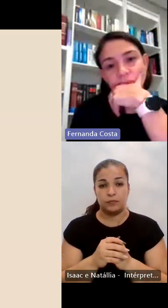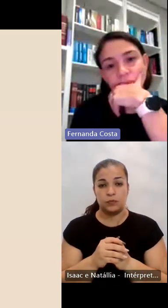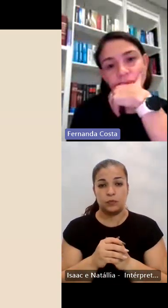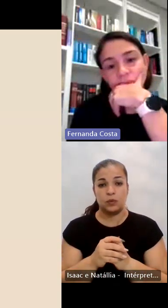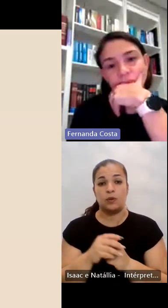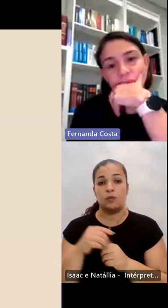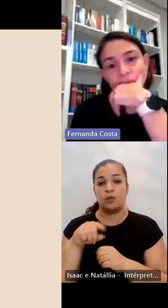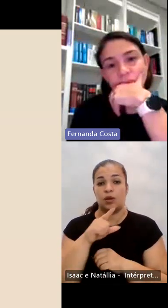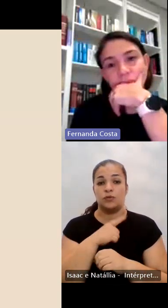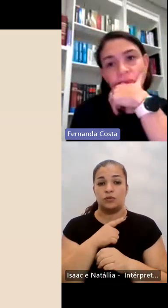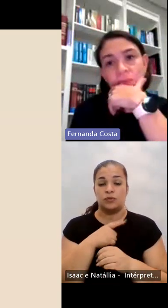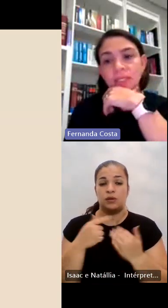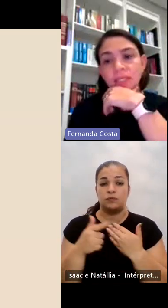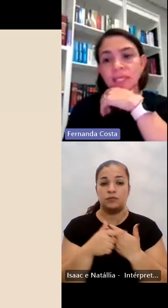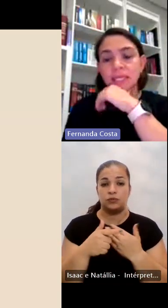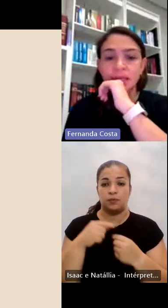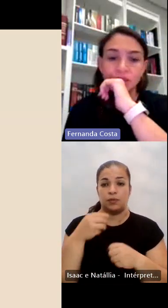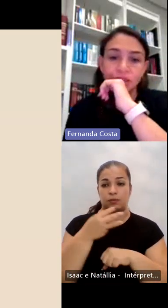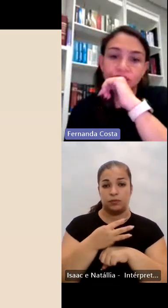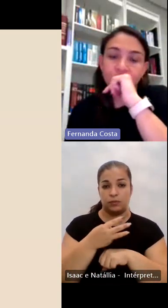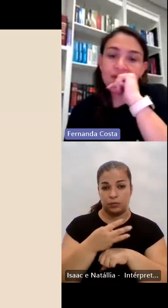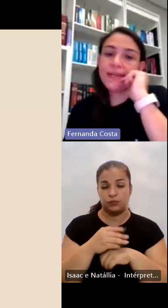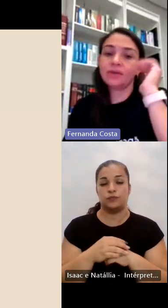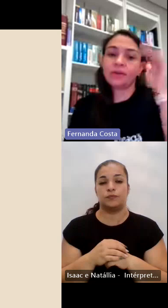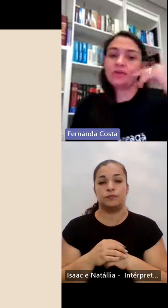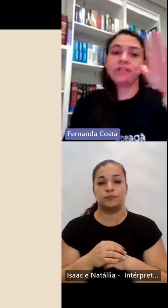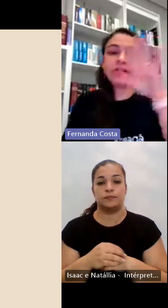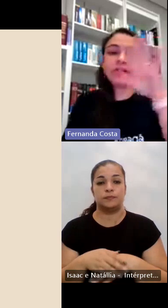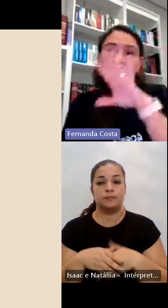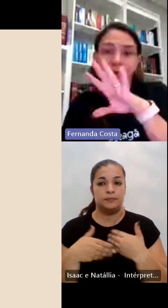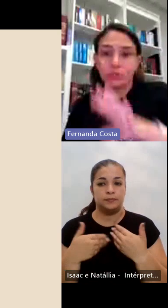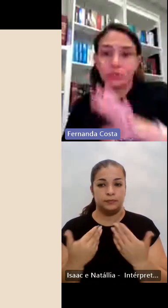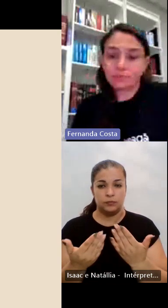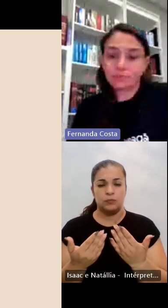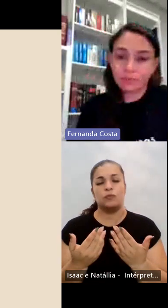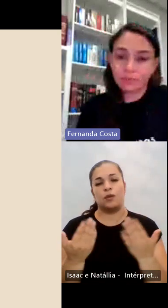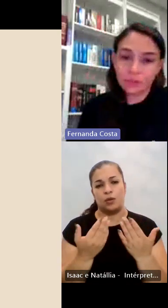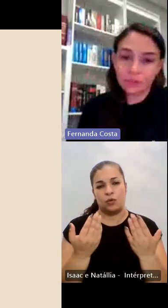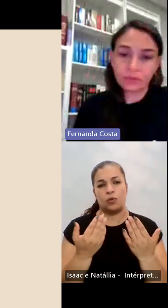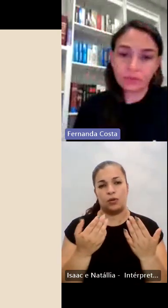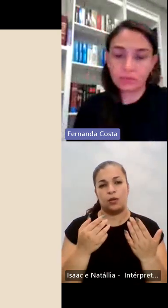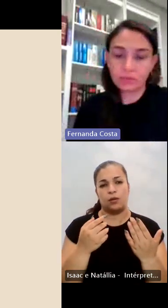no martelo, na bigorna e no... Então, gente, agora ele vai entrar numa outra